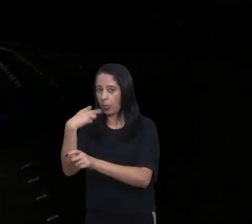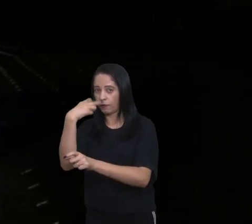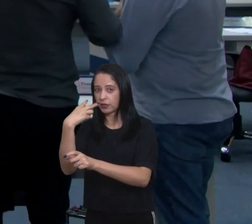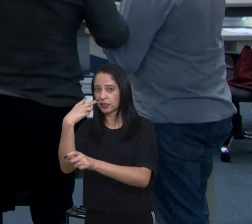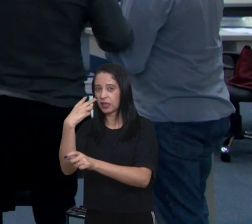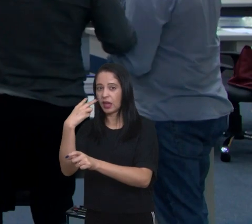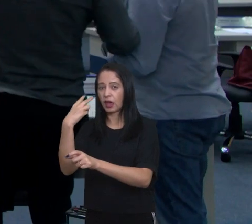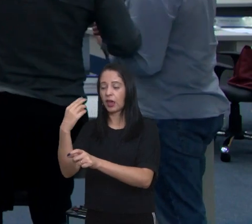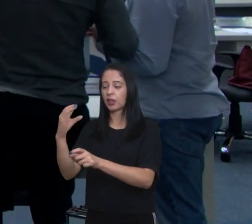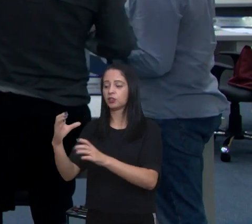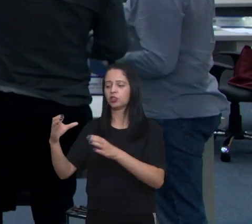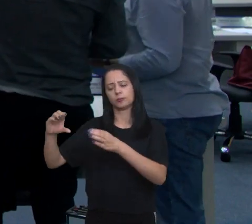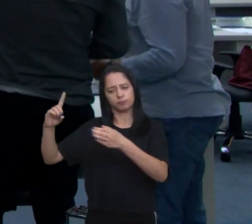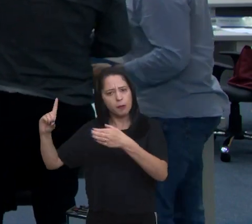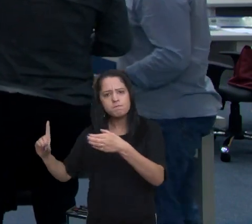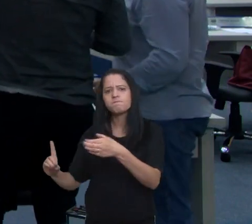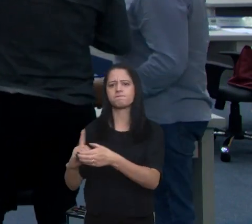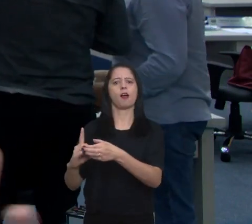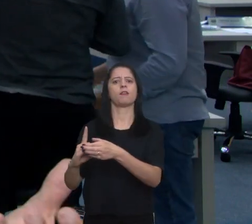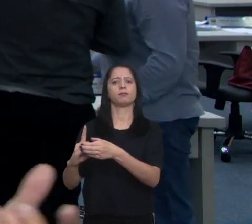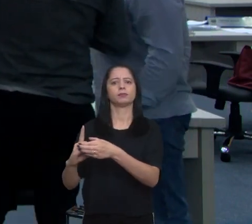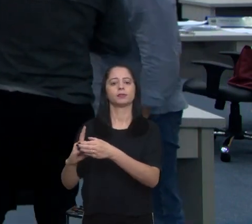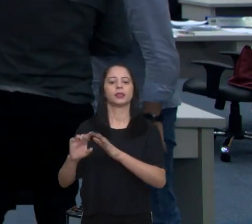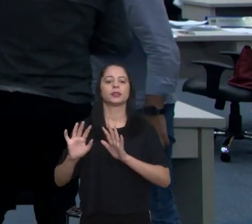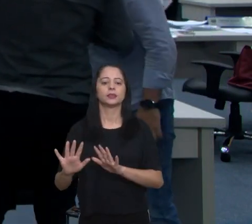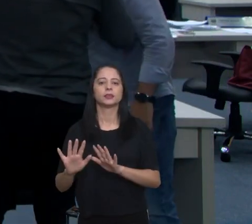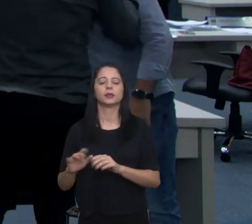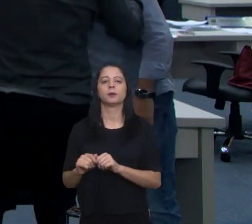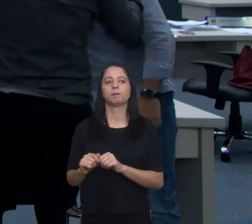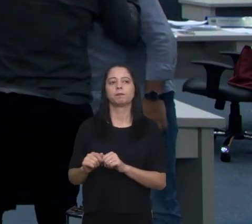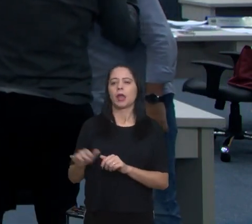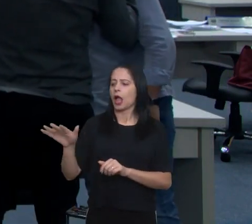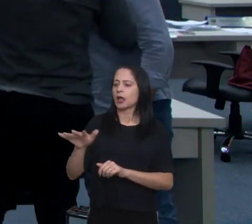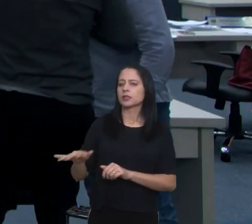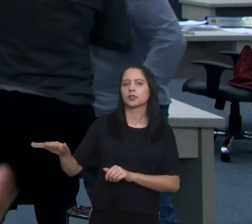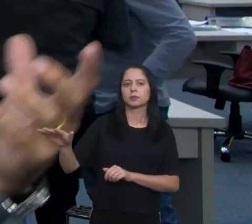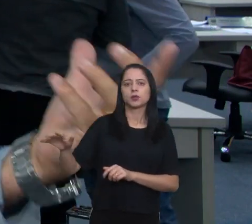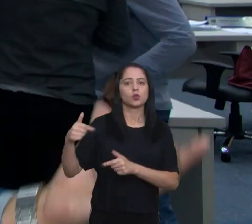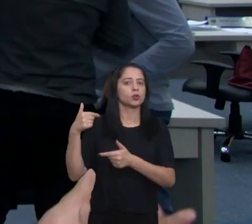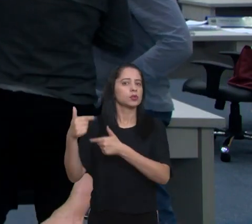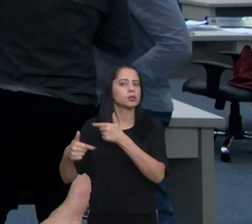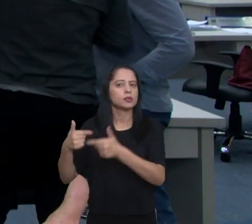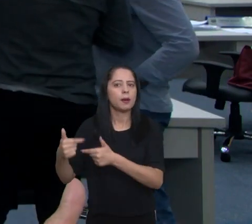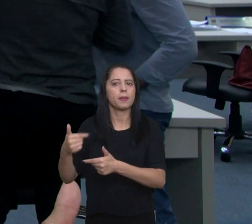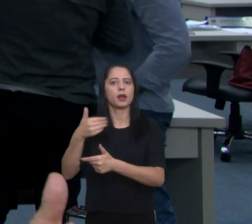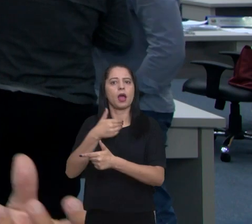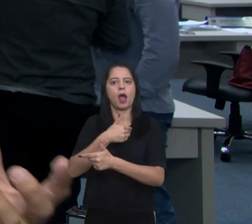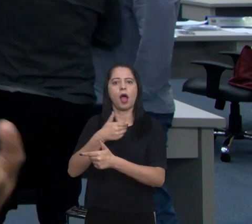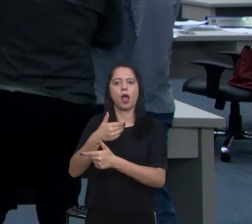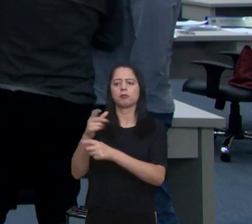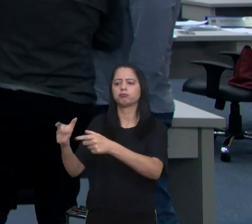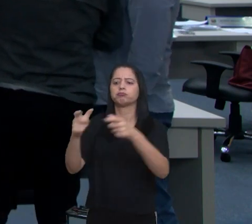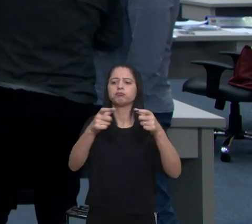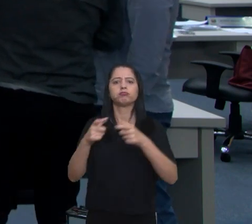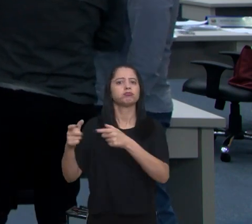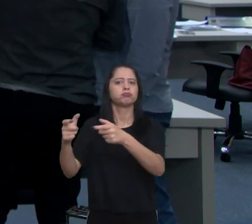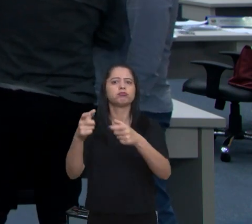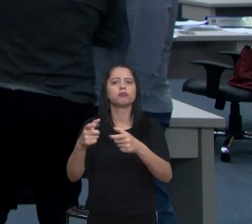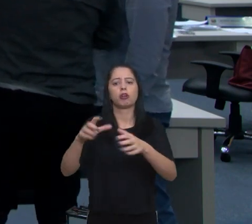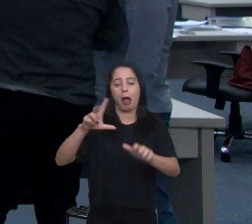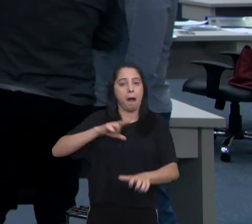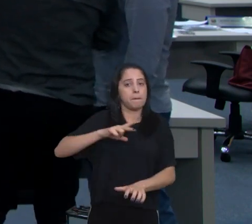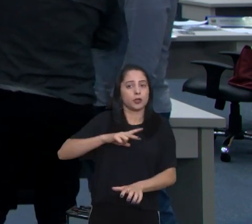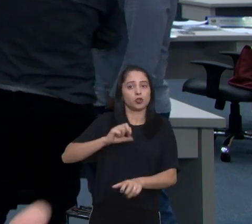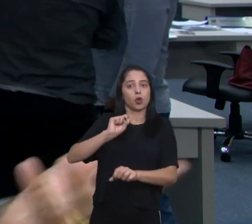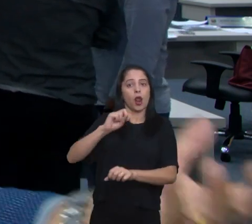visão. É buscar, essa integração entre os serviços públicos, os serviços privados, para que haja